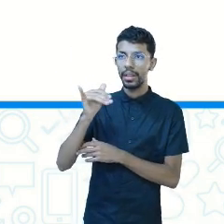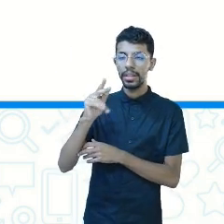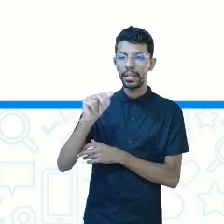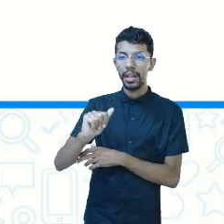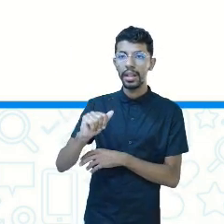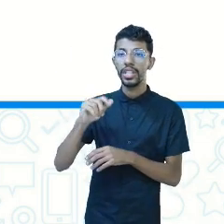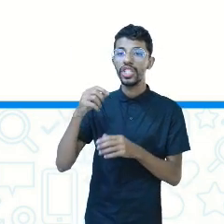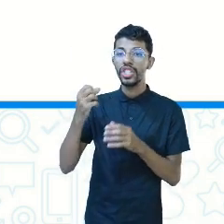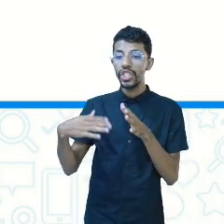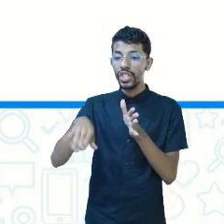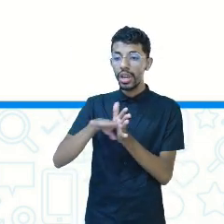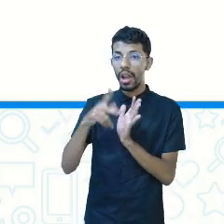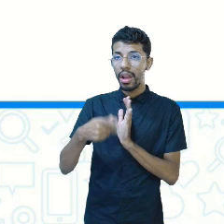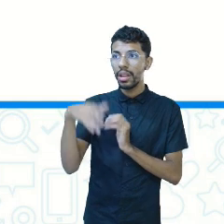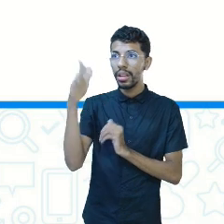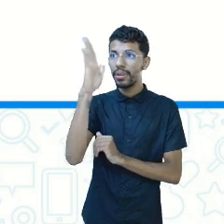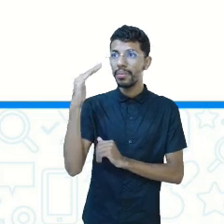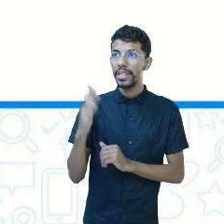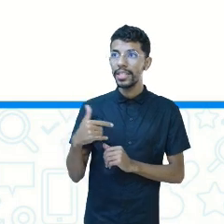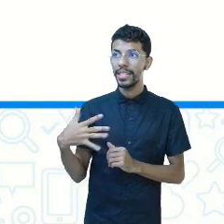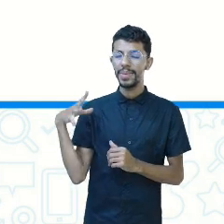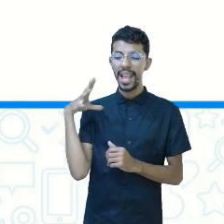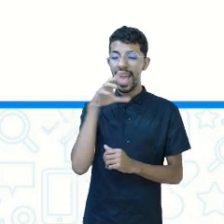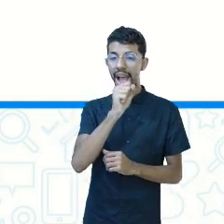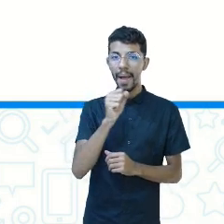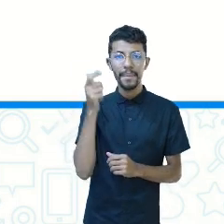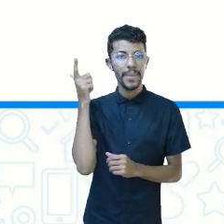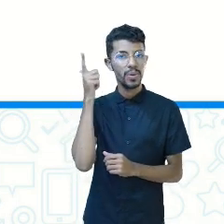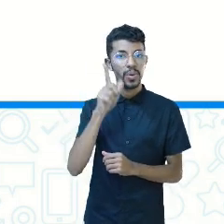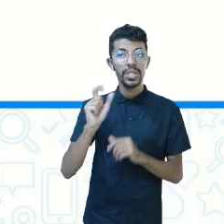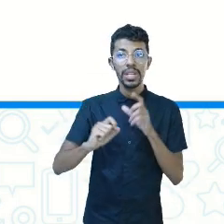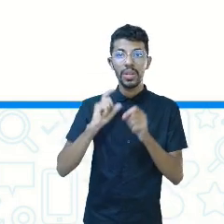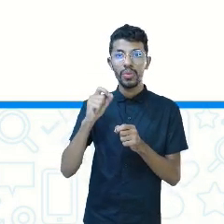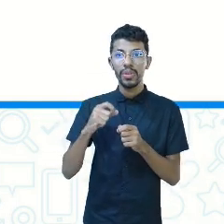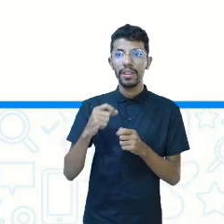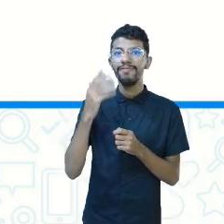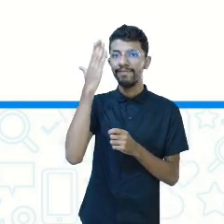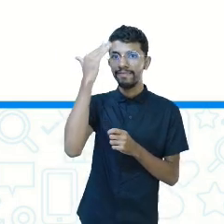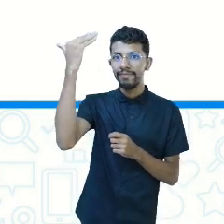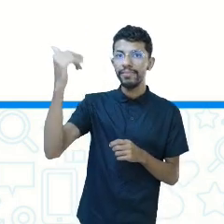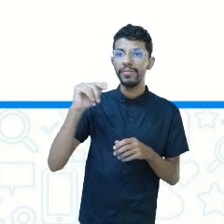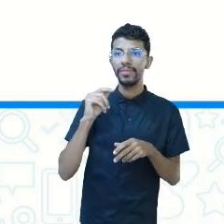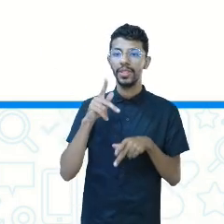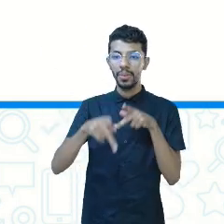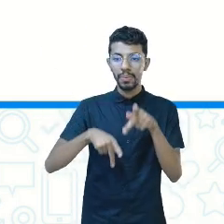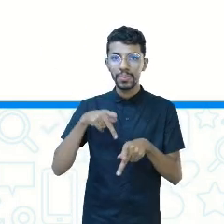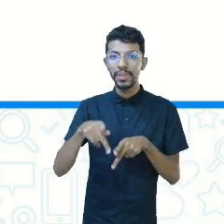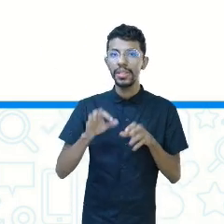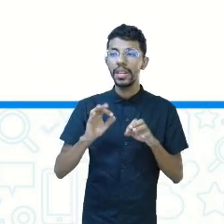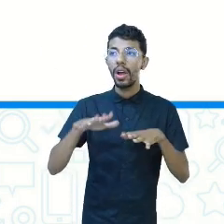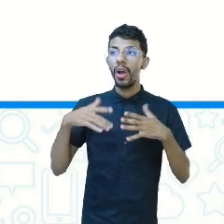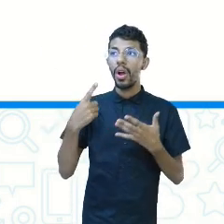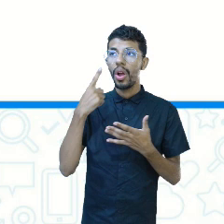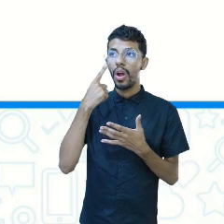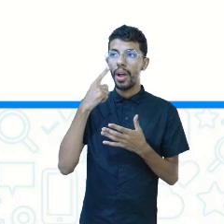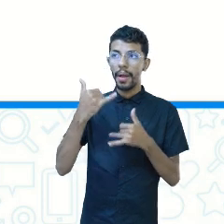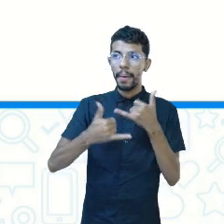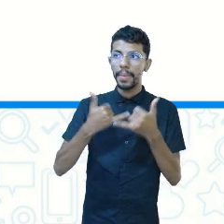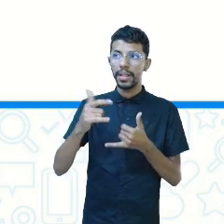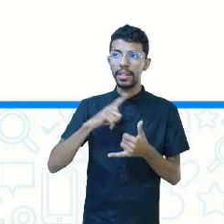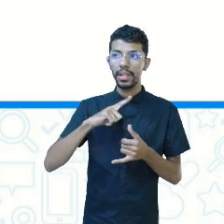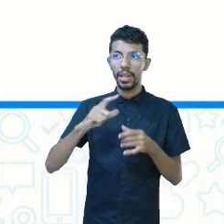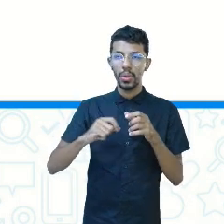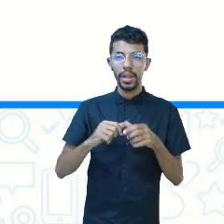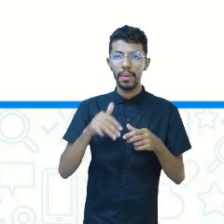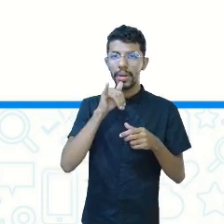ao Brasil e rapidamente se tornou popular. A brincadeira consiste em um desenho formado por blocos numerados de 1 a